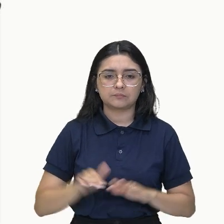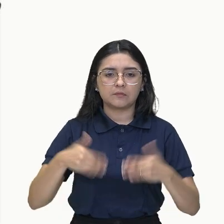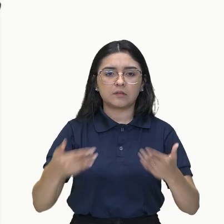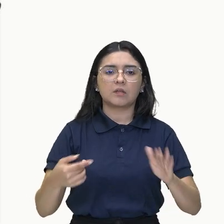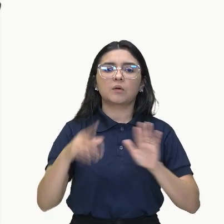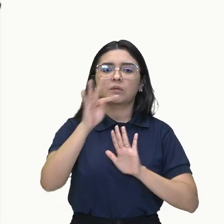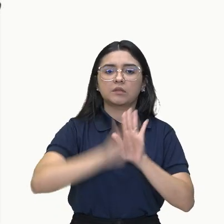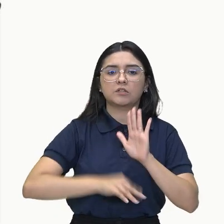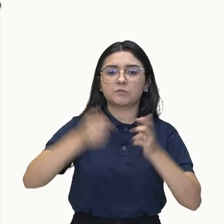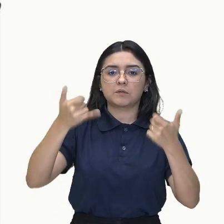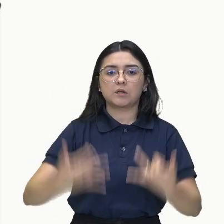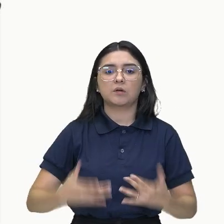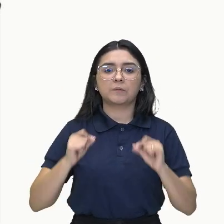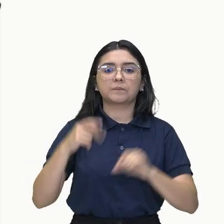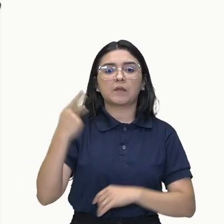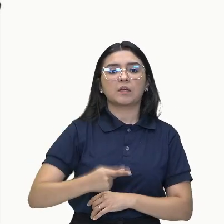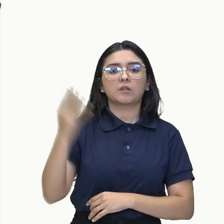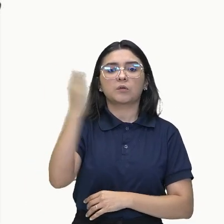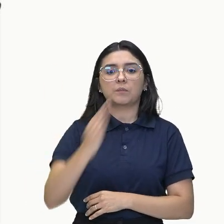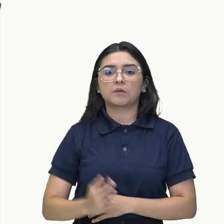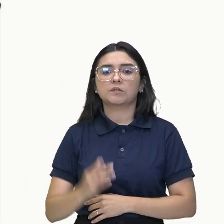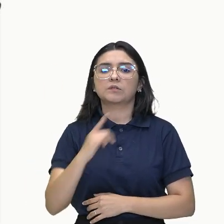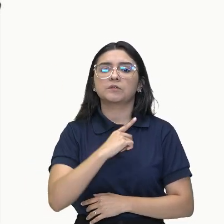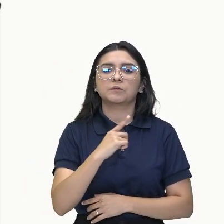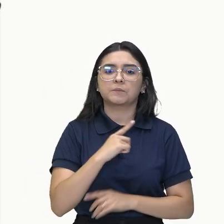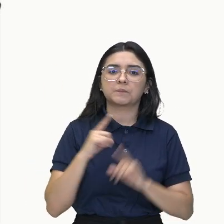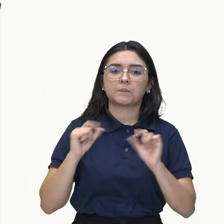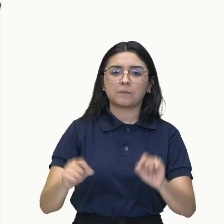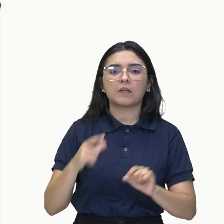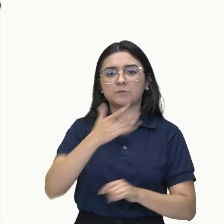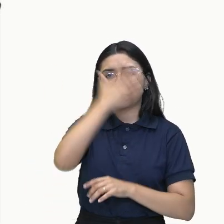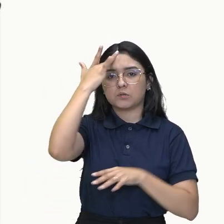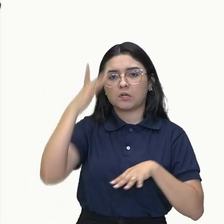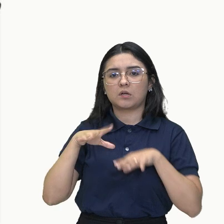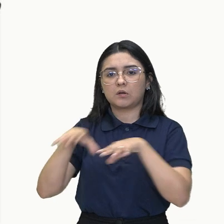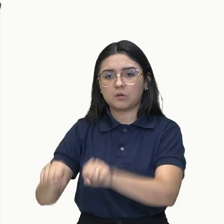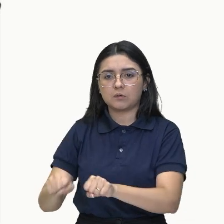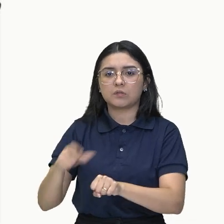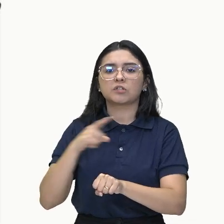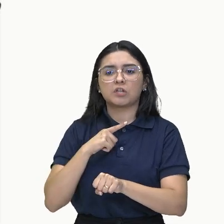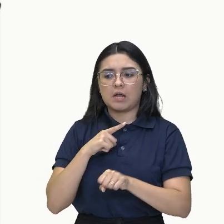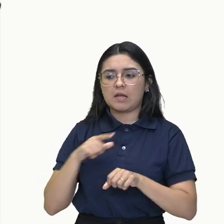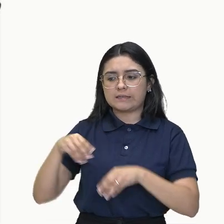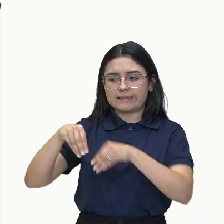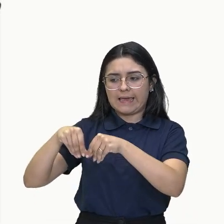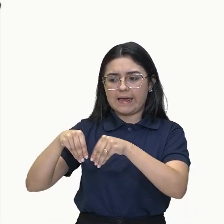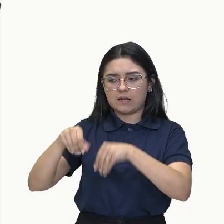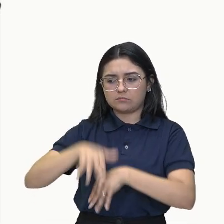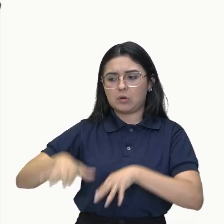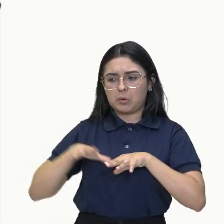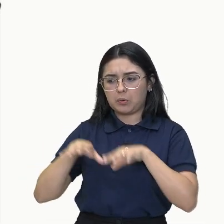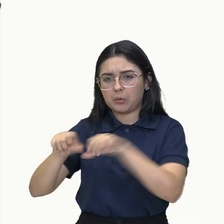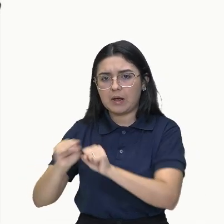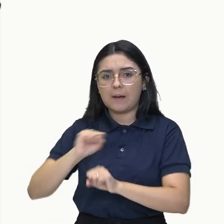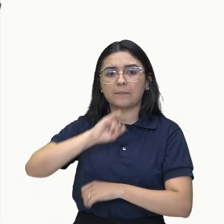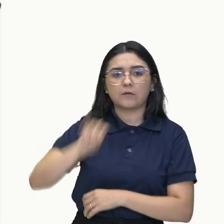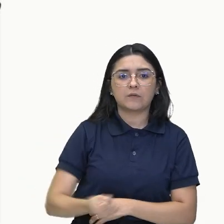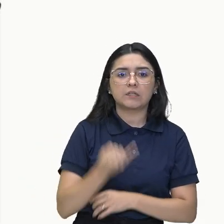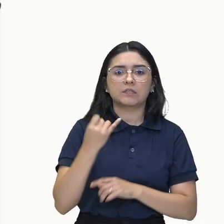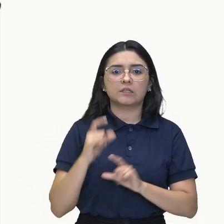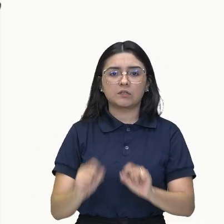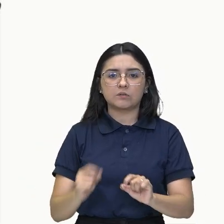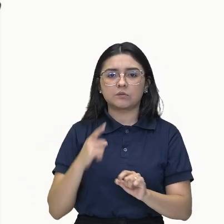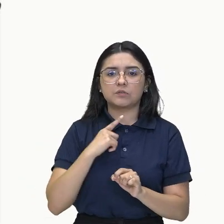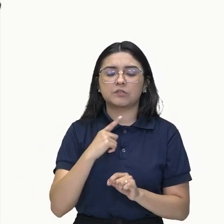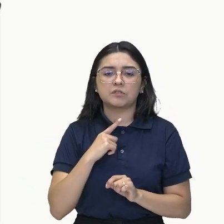o seguinte: no Brasil, os posseiros realizavam a apropriação de terras aproveitando de brechas